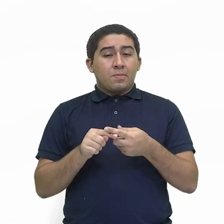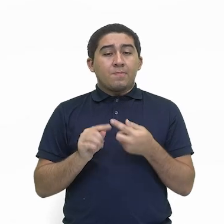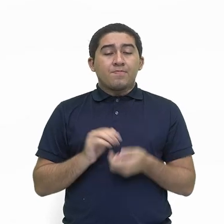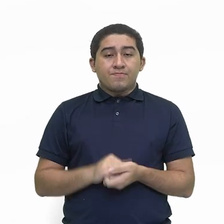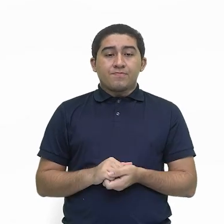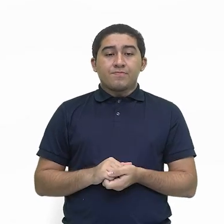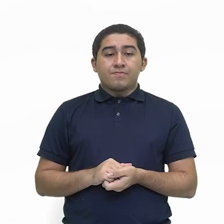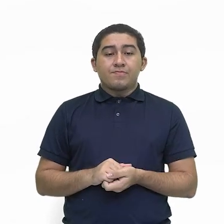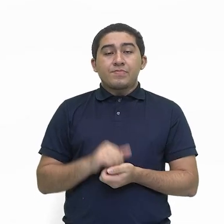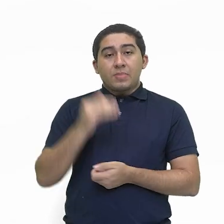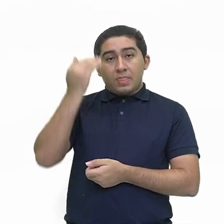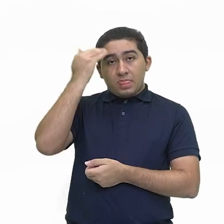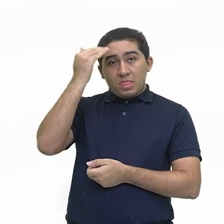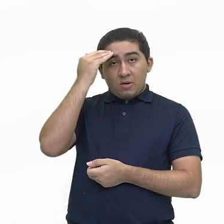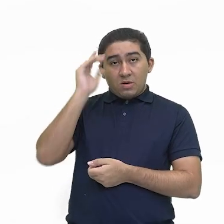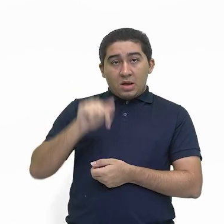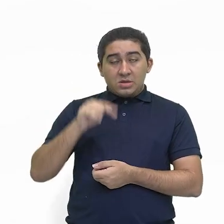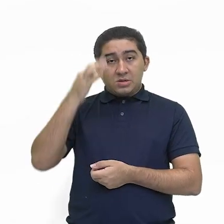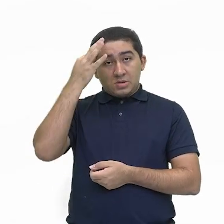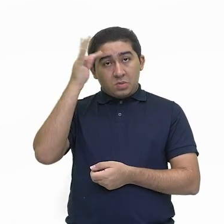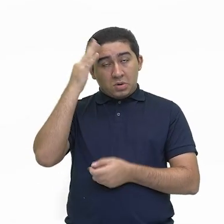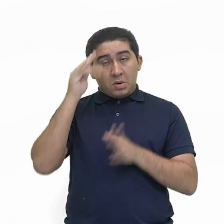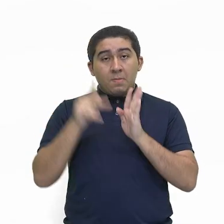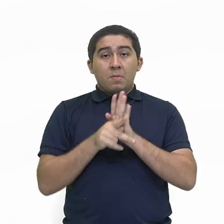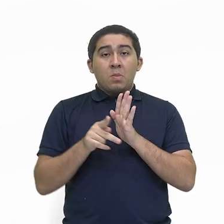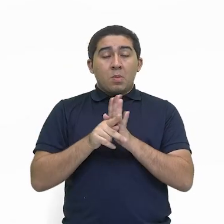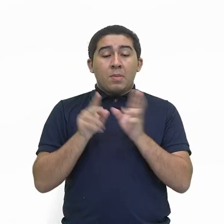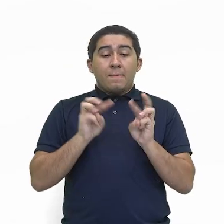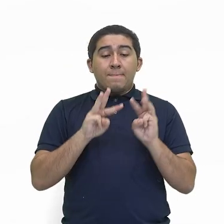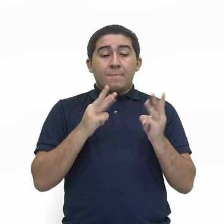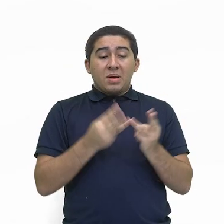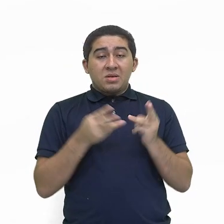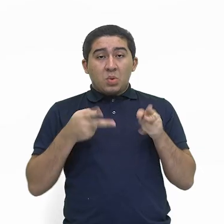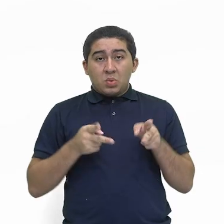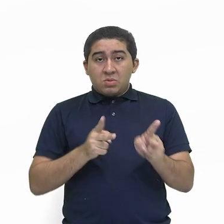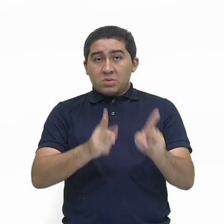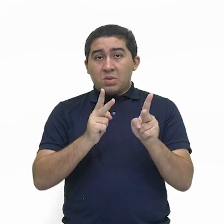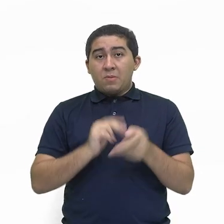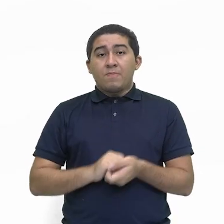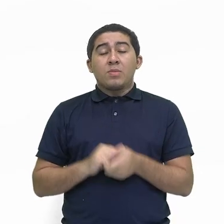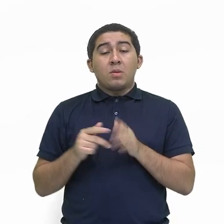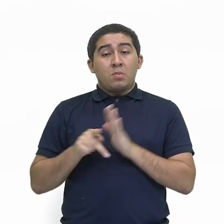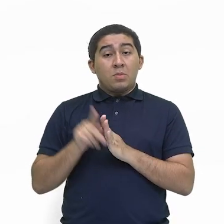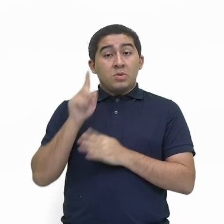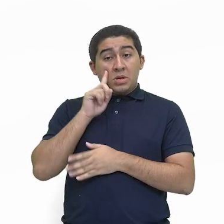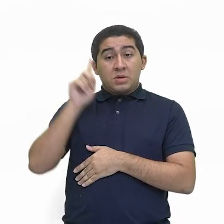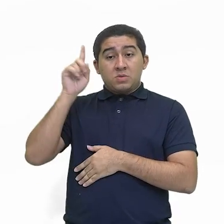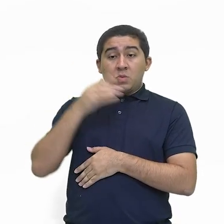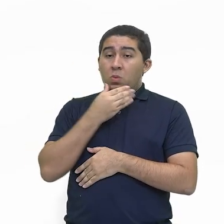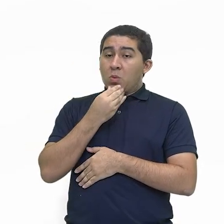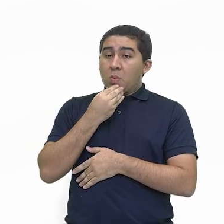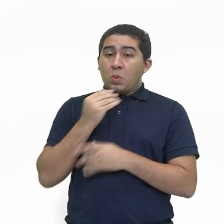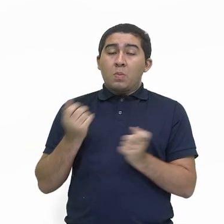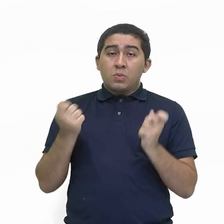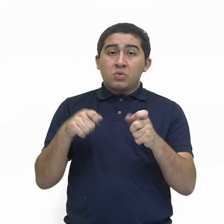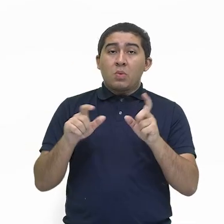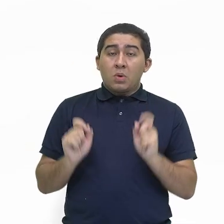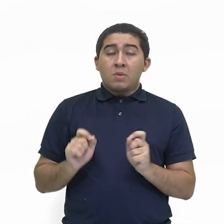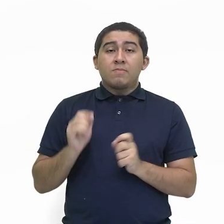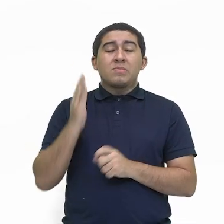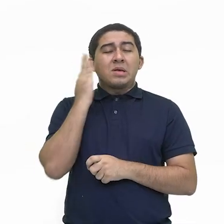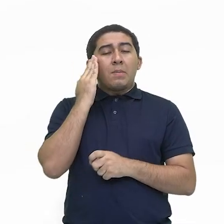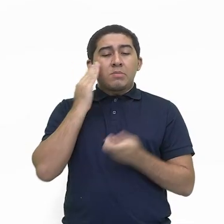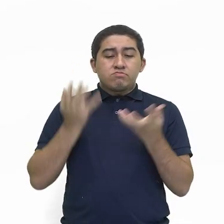foi a partir da lei da conservação de massa de Lavoisier que foi possível fazer